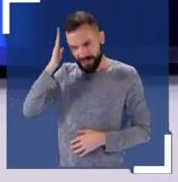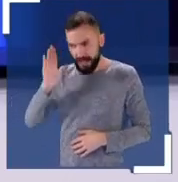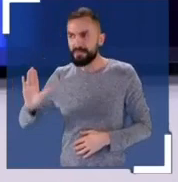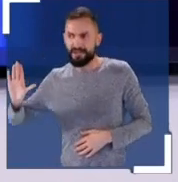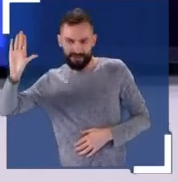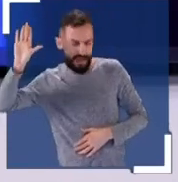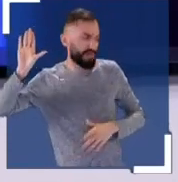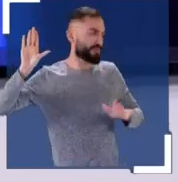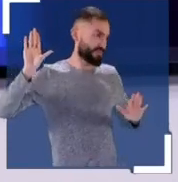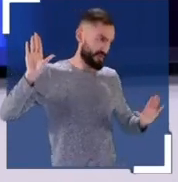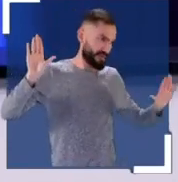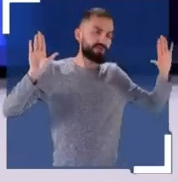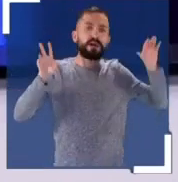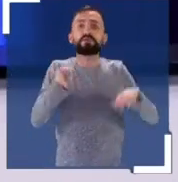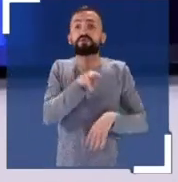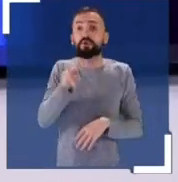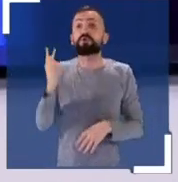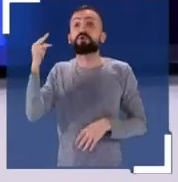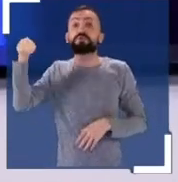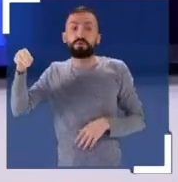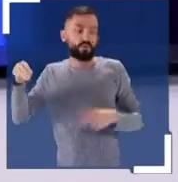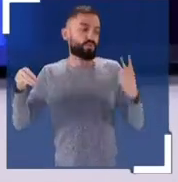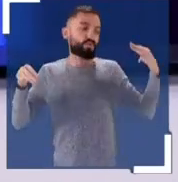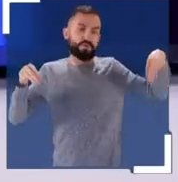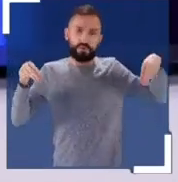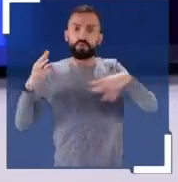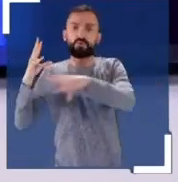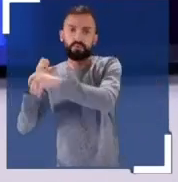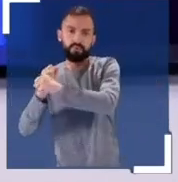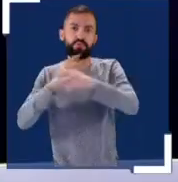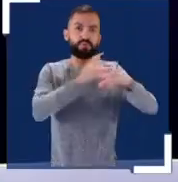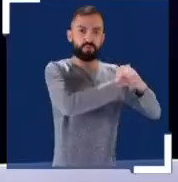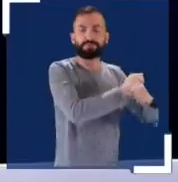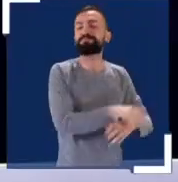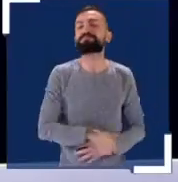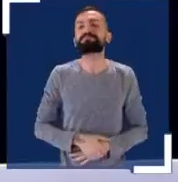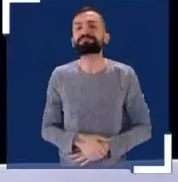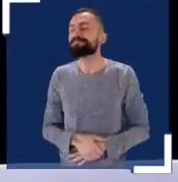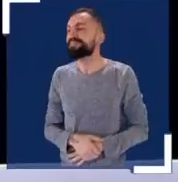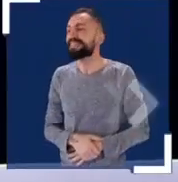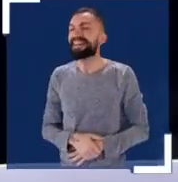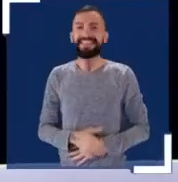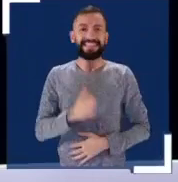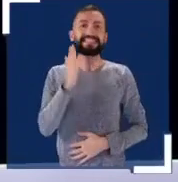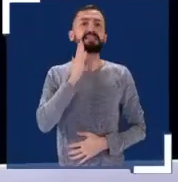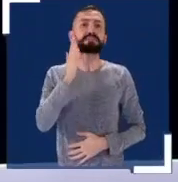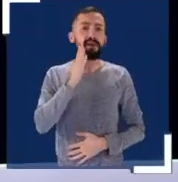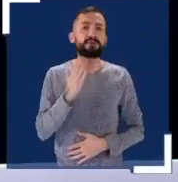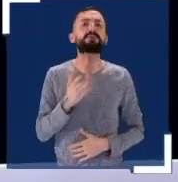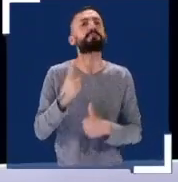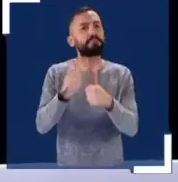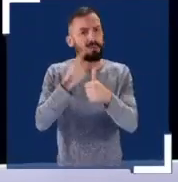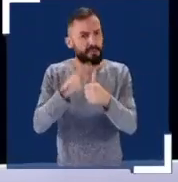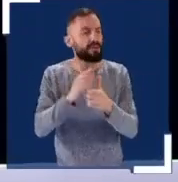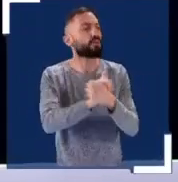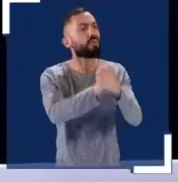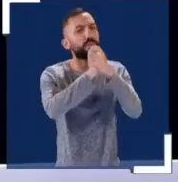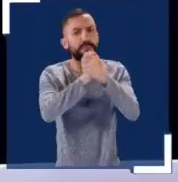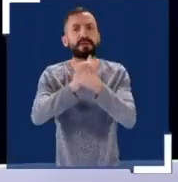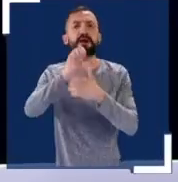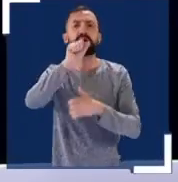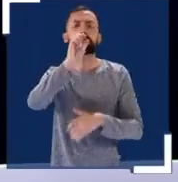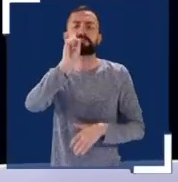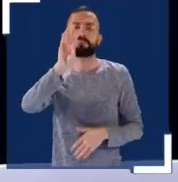os candidatos, 2 minutos para as considerações finais, por favor. Nascimento, primeiro eu queria cumprimentar o SBT, o UOL, a Folha de São